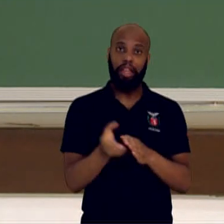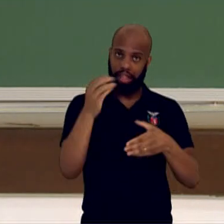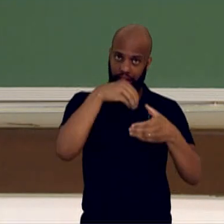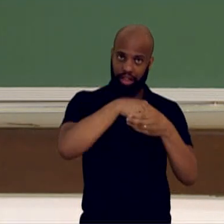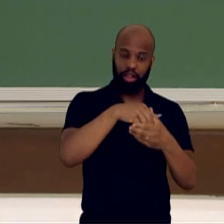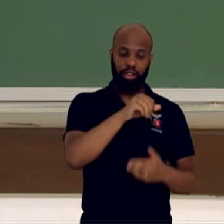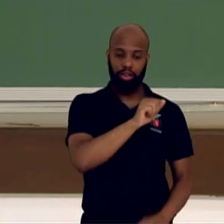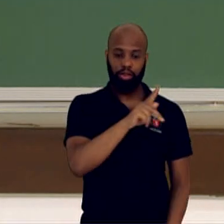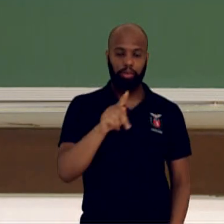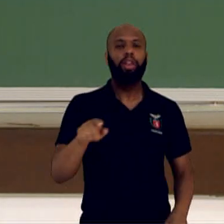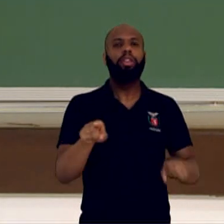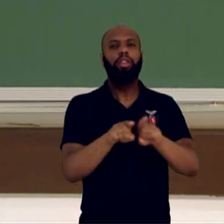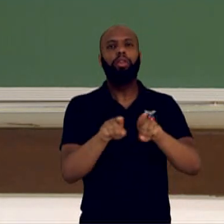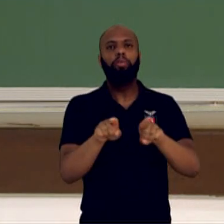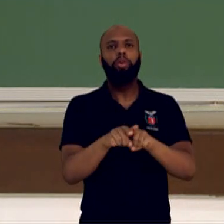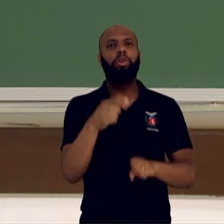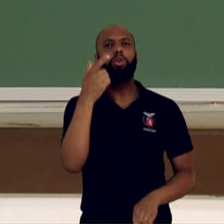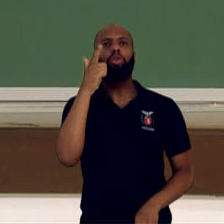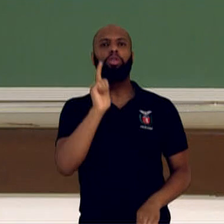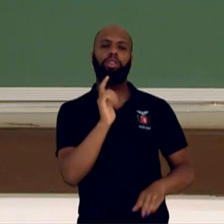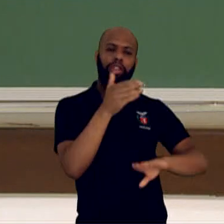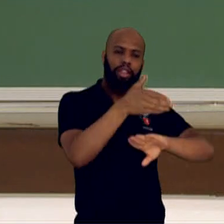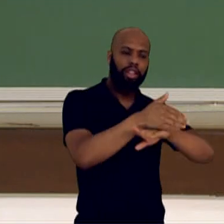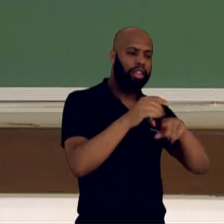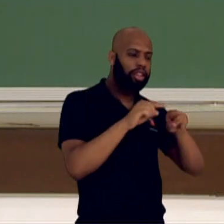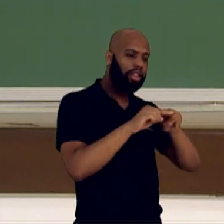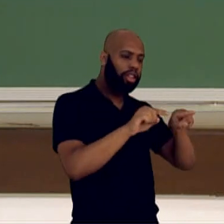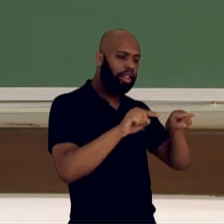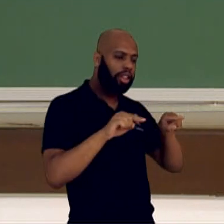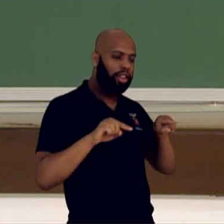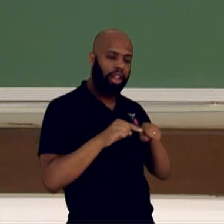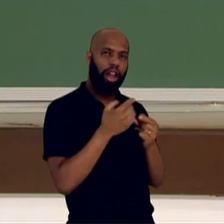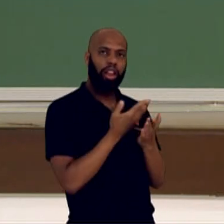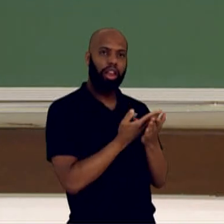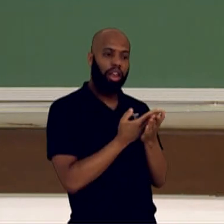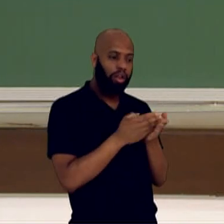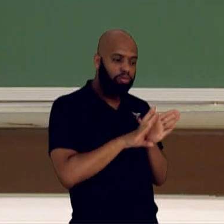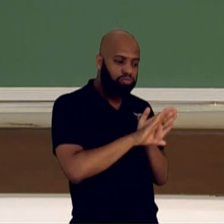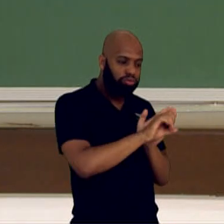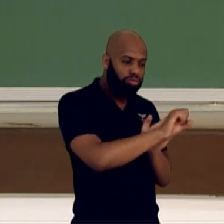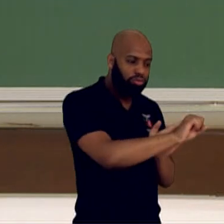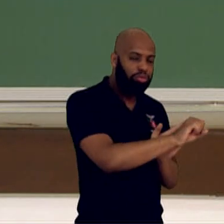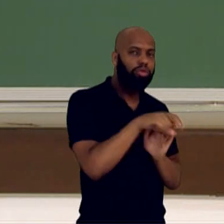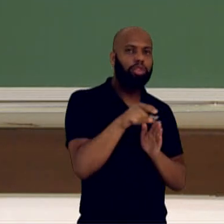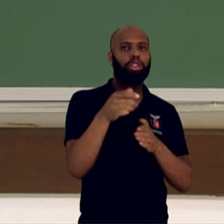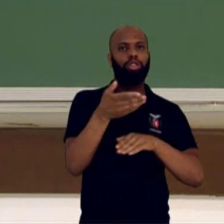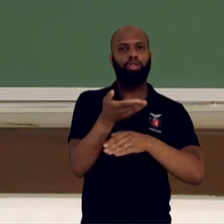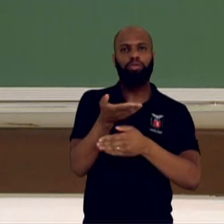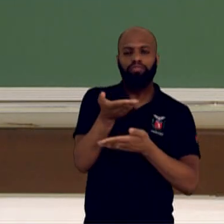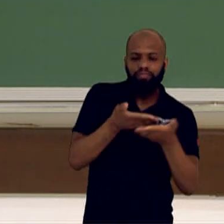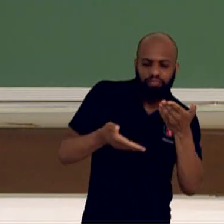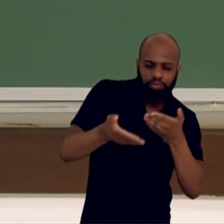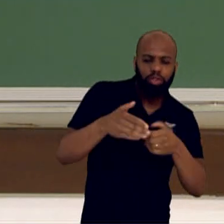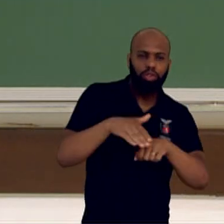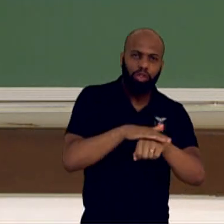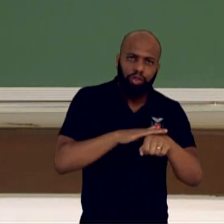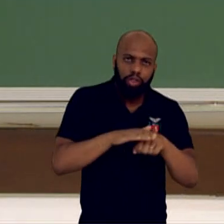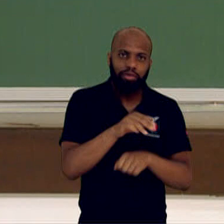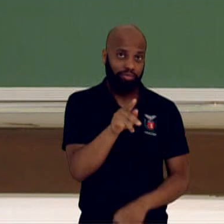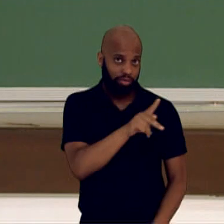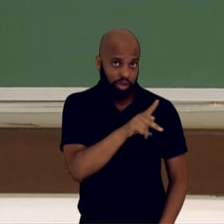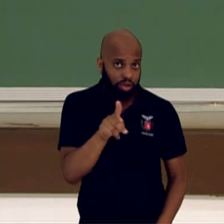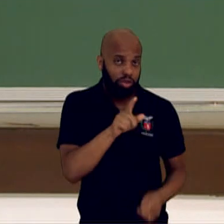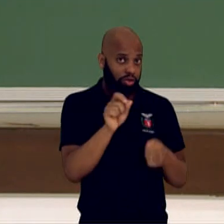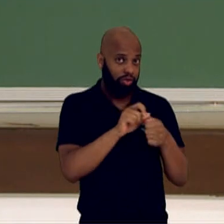consegue entrar nessa aula virtual, lá pelo Classroom, né? Nossa sala virtual, onde você conversa com o seu professor, realiza suas